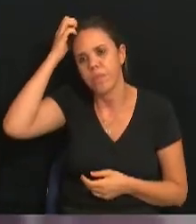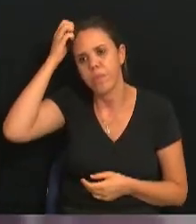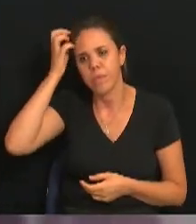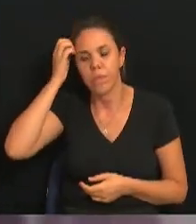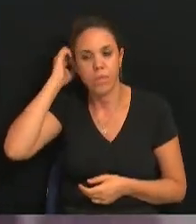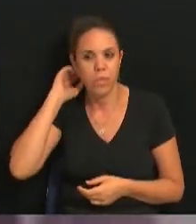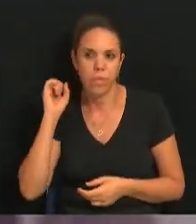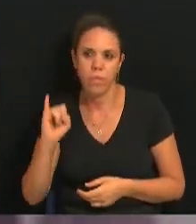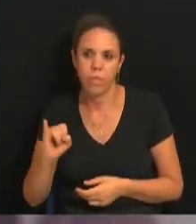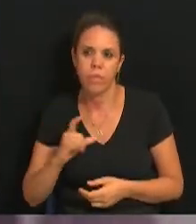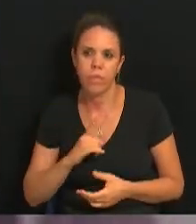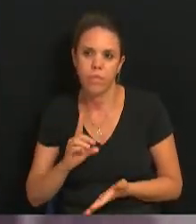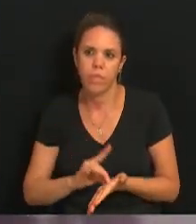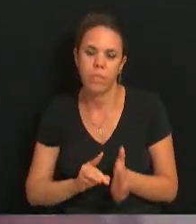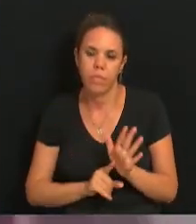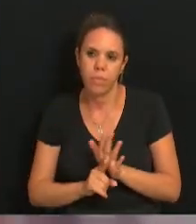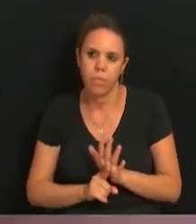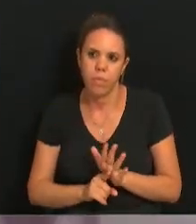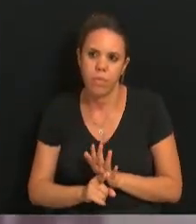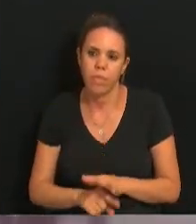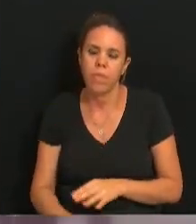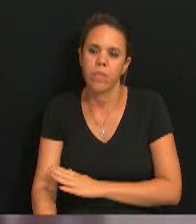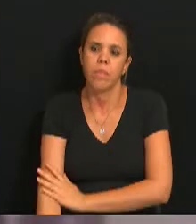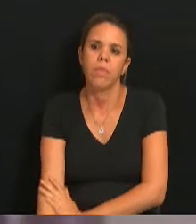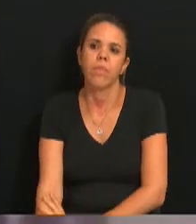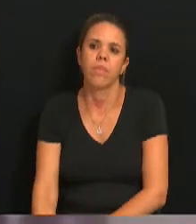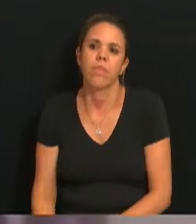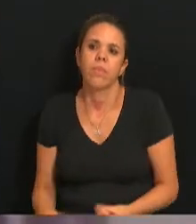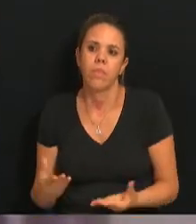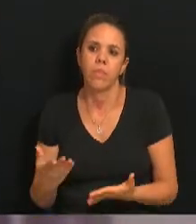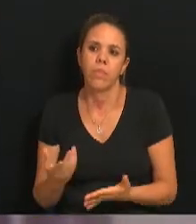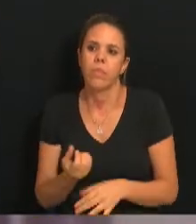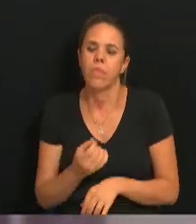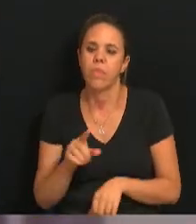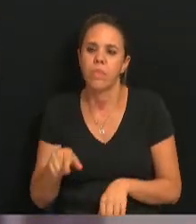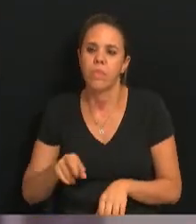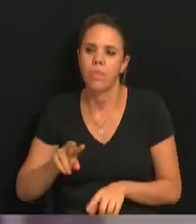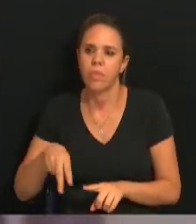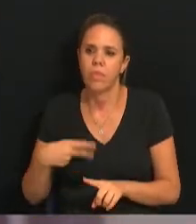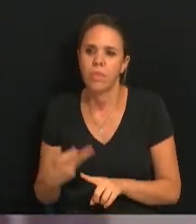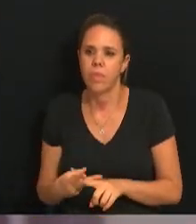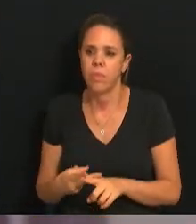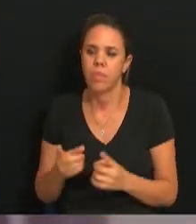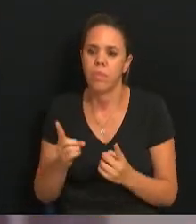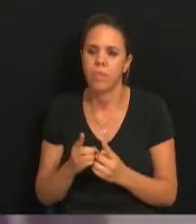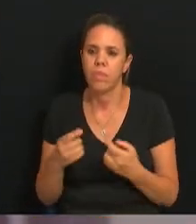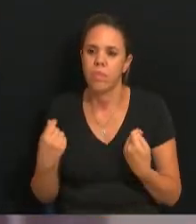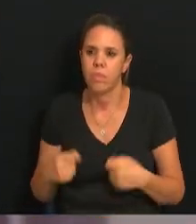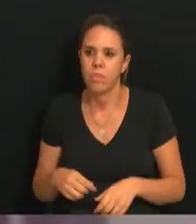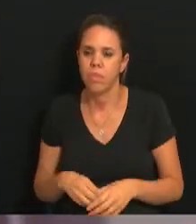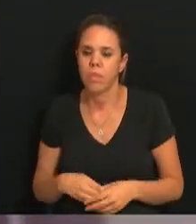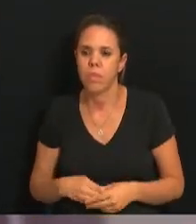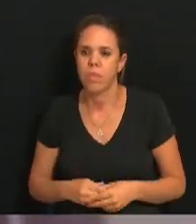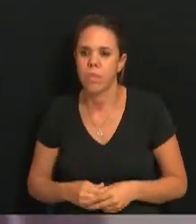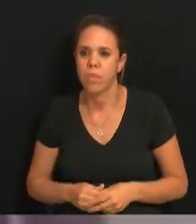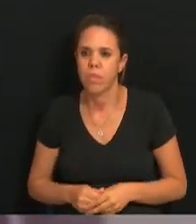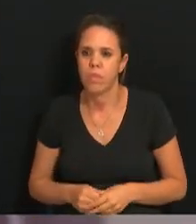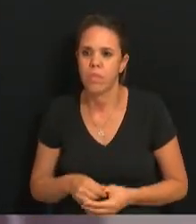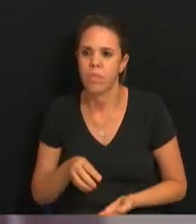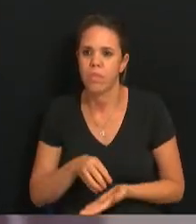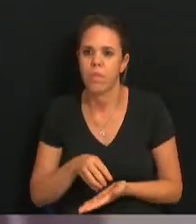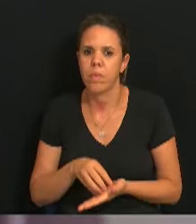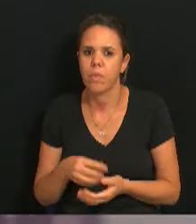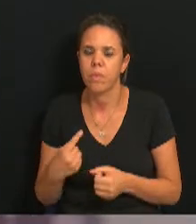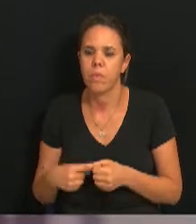tiver de fato um estudo, o oferecimento da múltipla jornada vai atender a real necessidade da rede municipal,